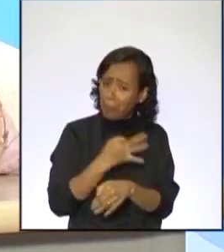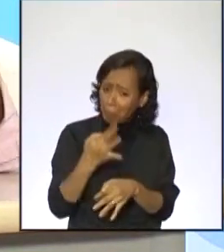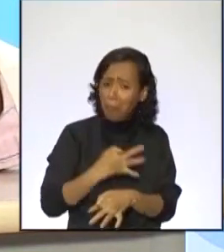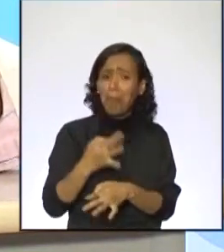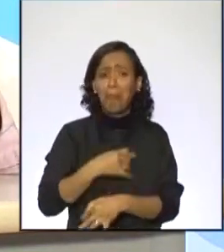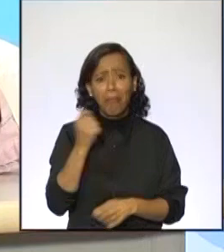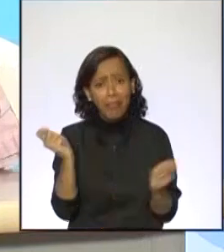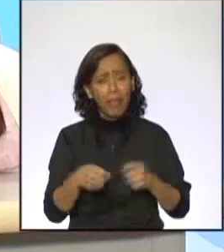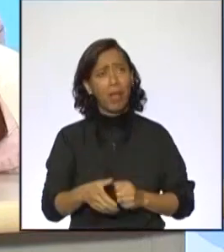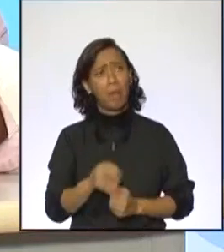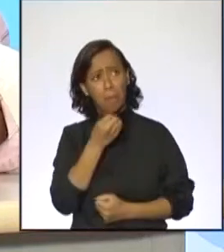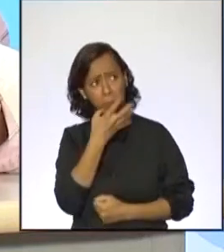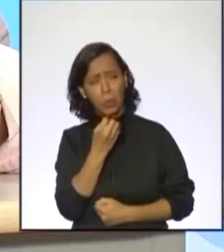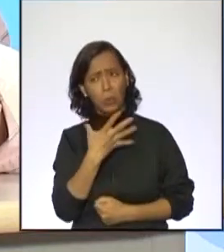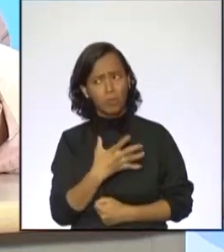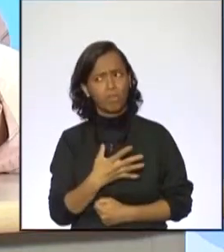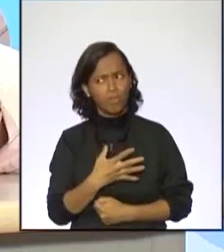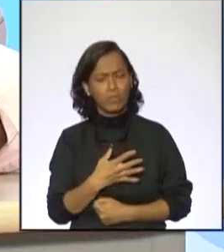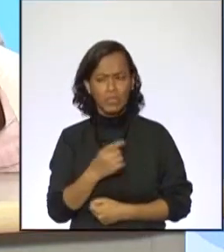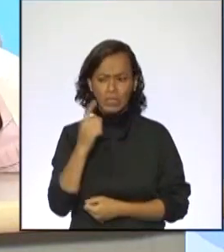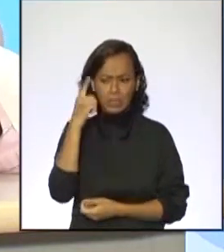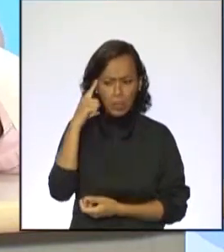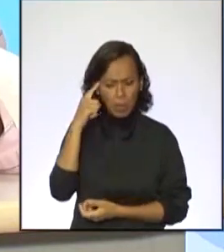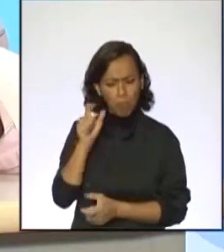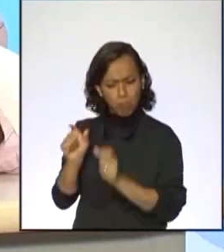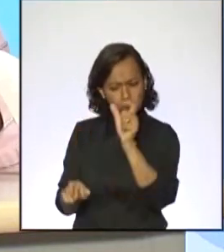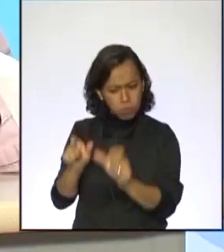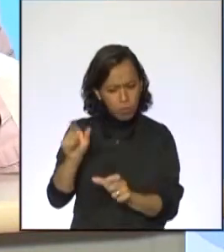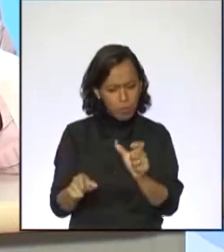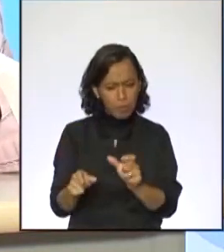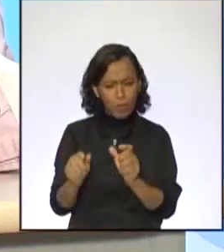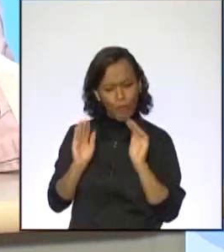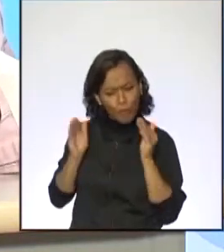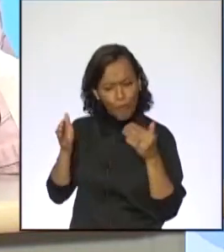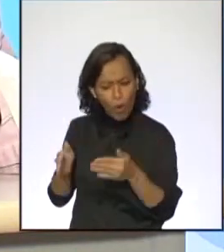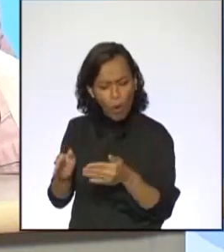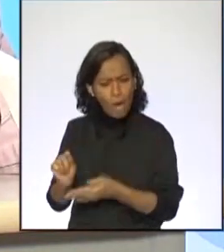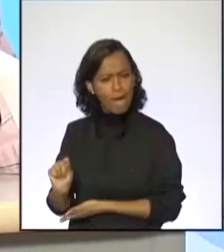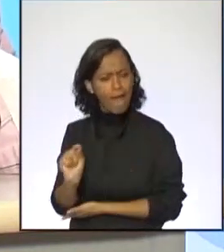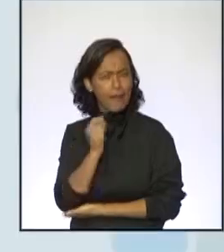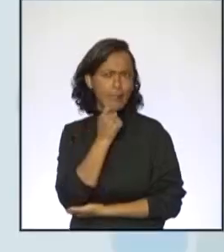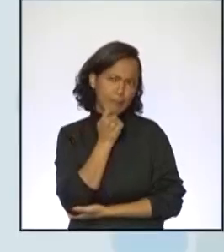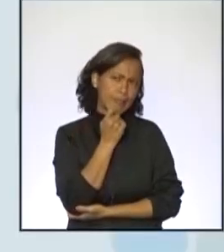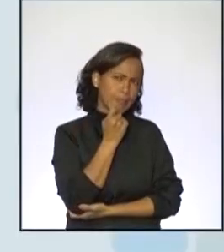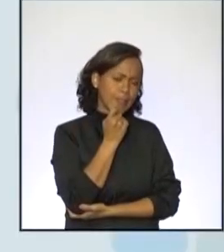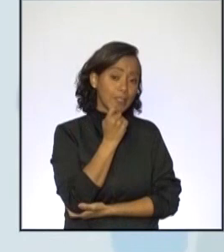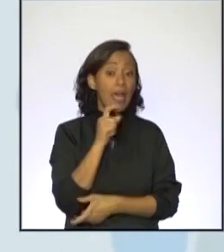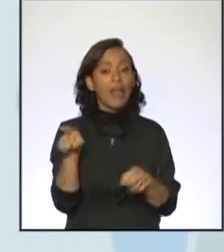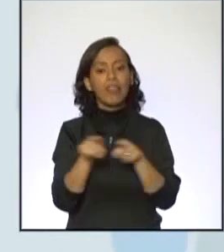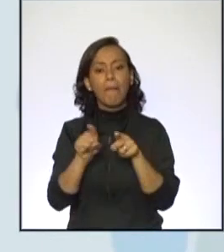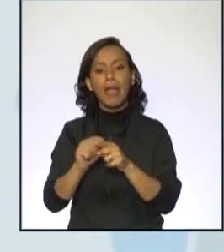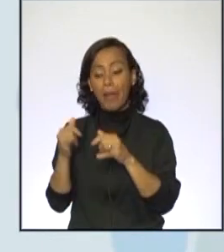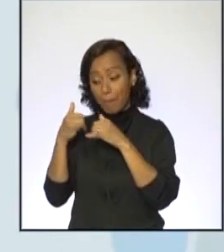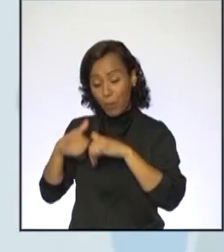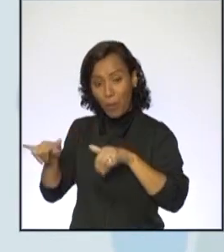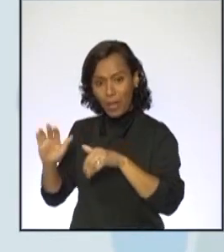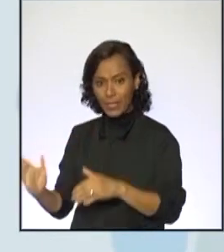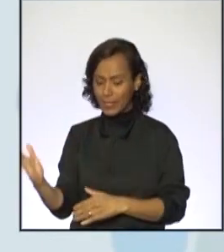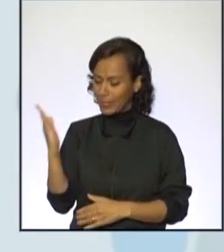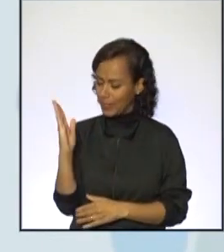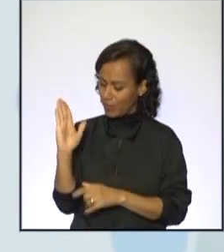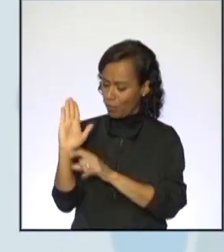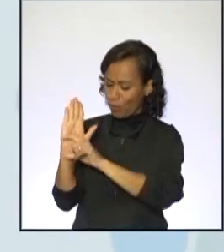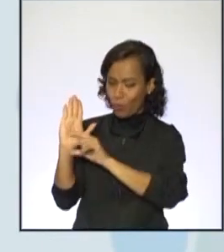a saber para quem que ele foi construído esse fone de ouvido. E a dica está no último quadro aí da propaganda, ao lado